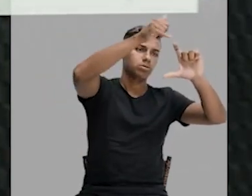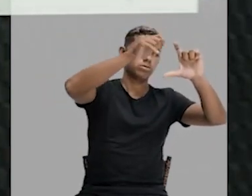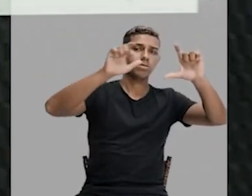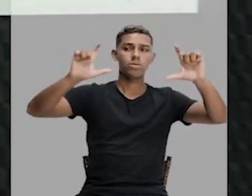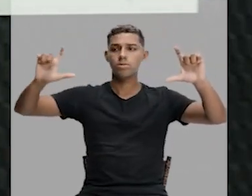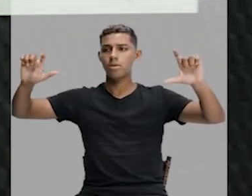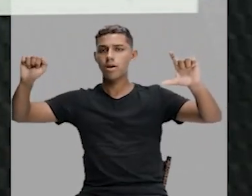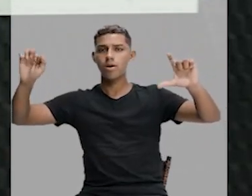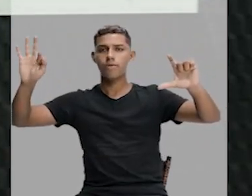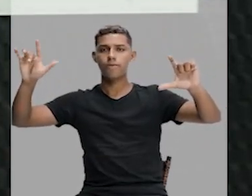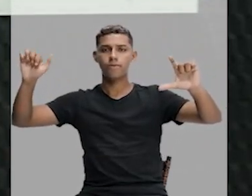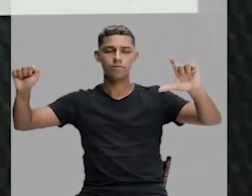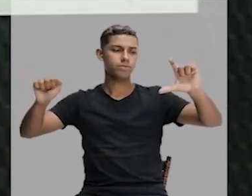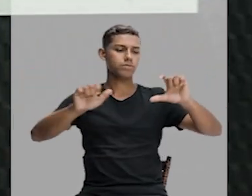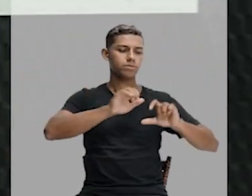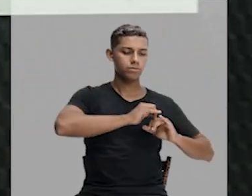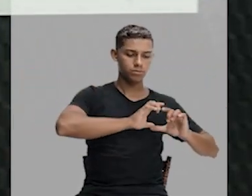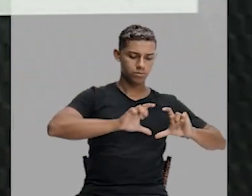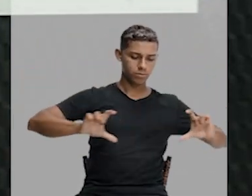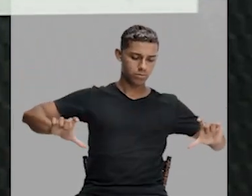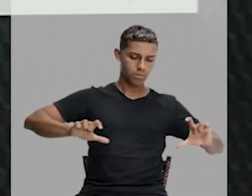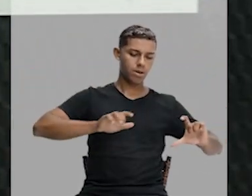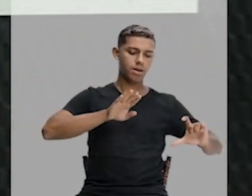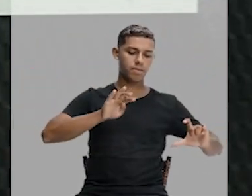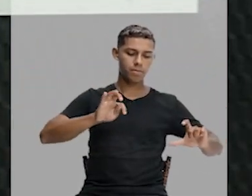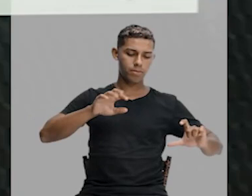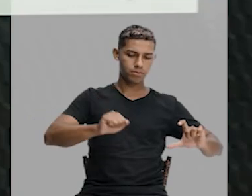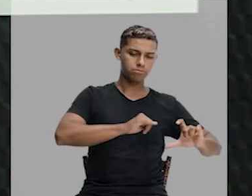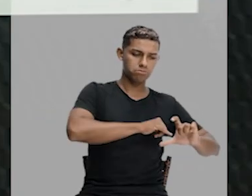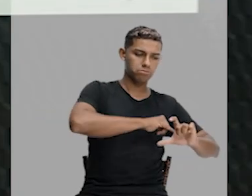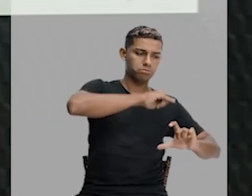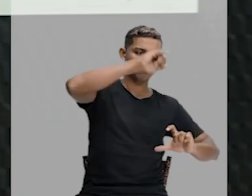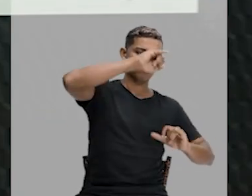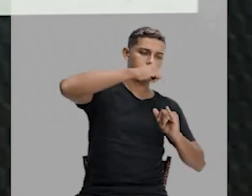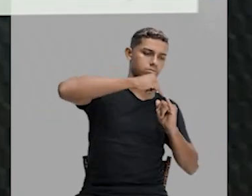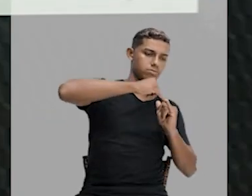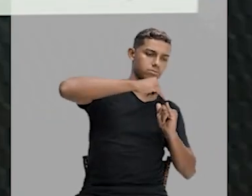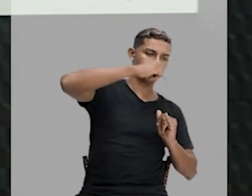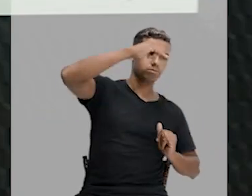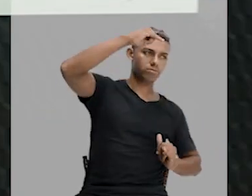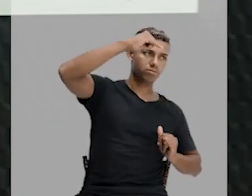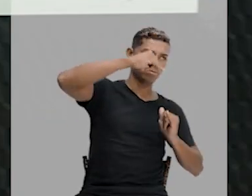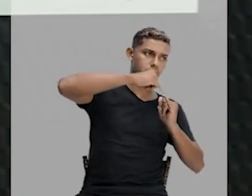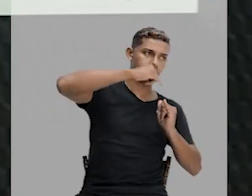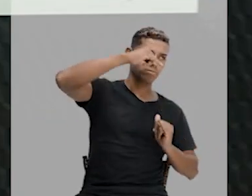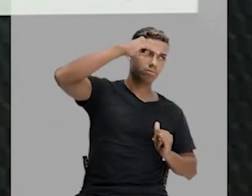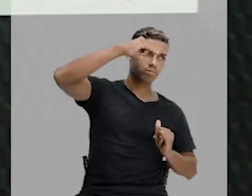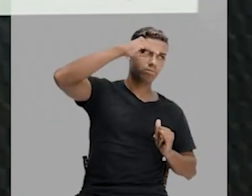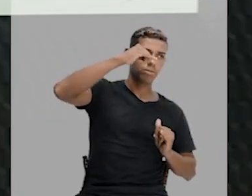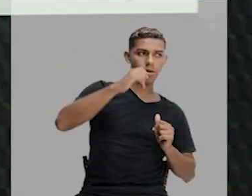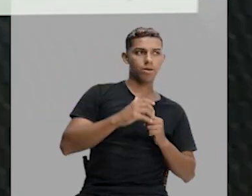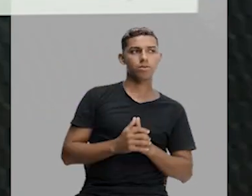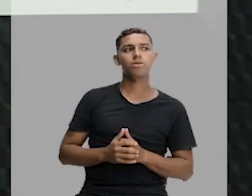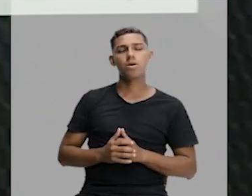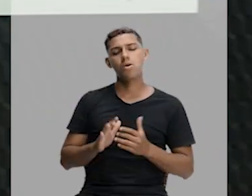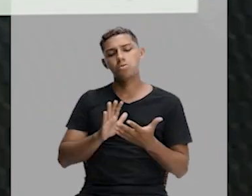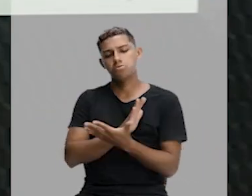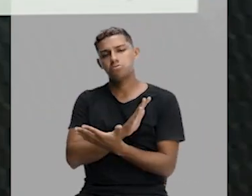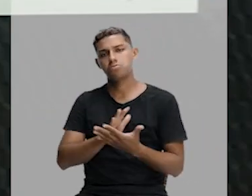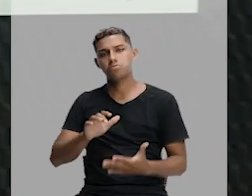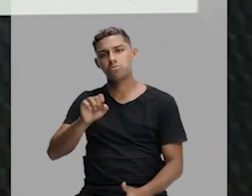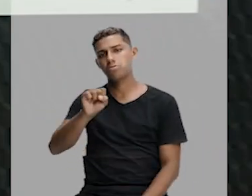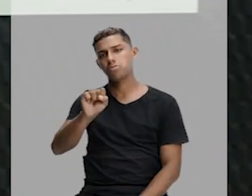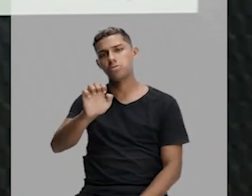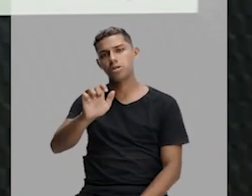alfa e o plano beta. Olha só, eu vou fazer o seguinte, turma. Eu vou traçar segmentos que vai